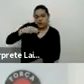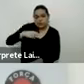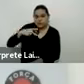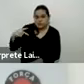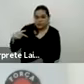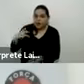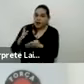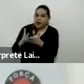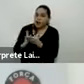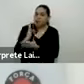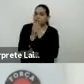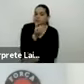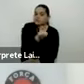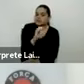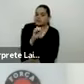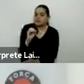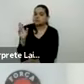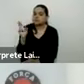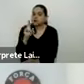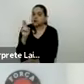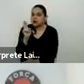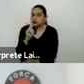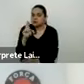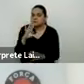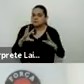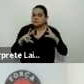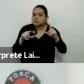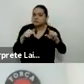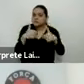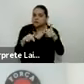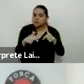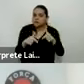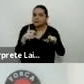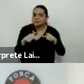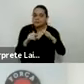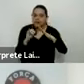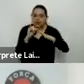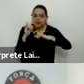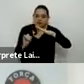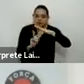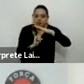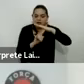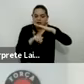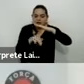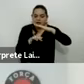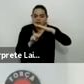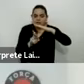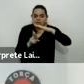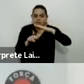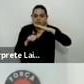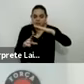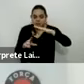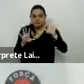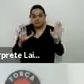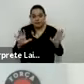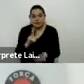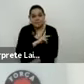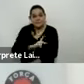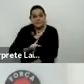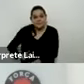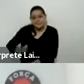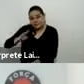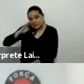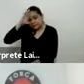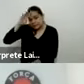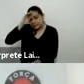auxílio emergencial para os trabalhadores da informalidade. Como o presidente alterou esse valor, né, para baixo, para